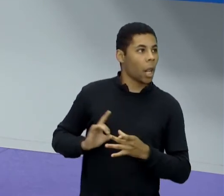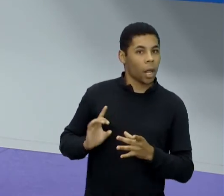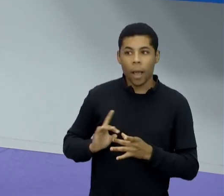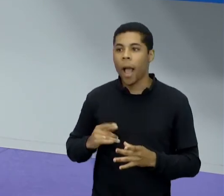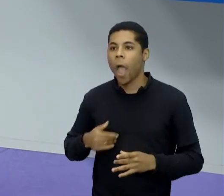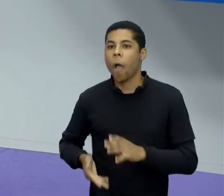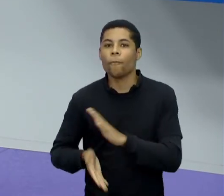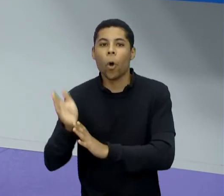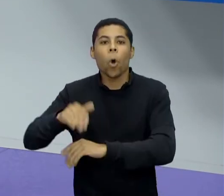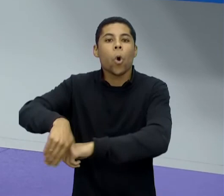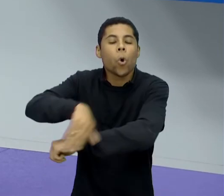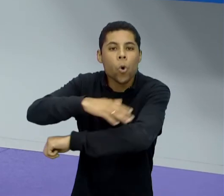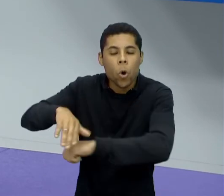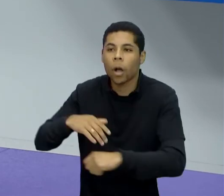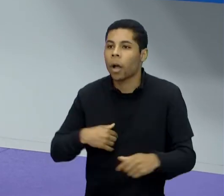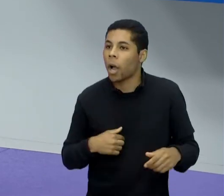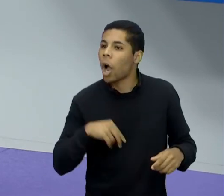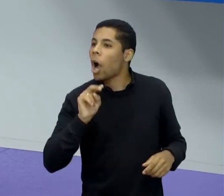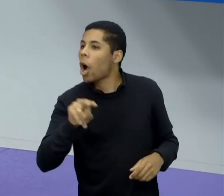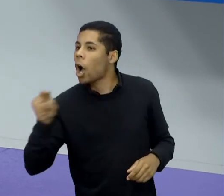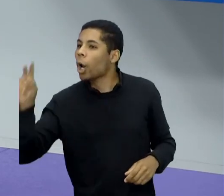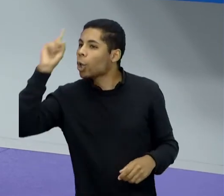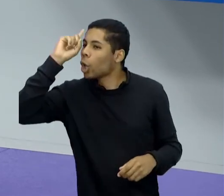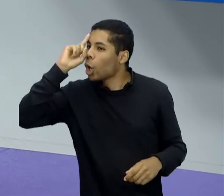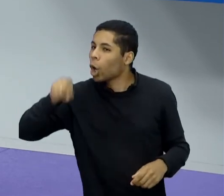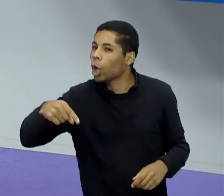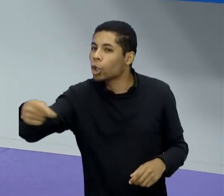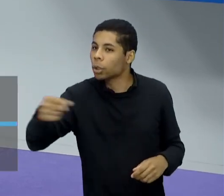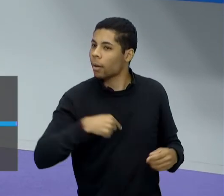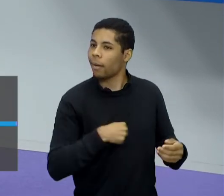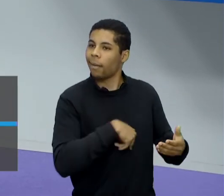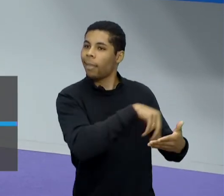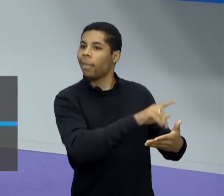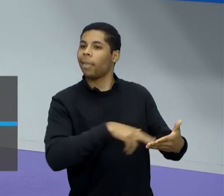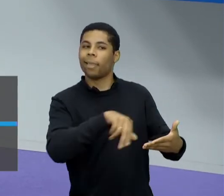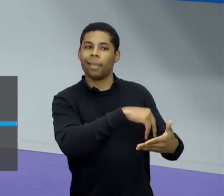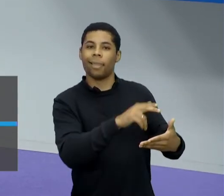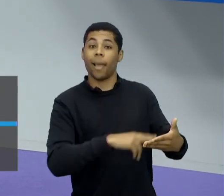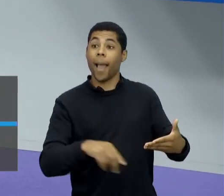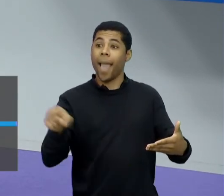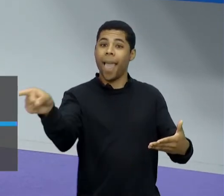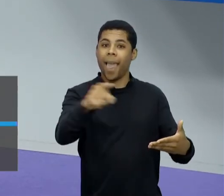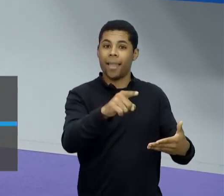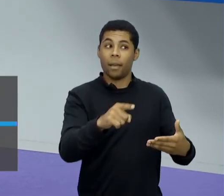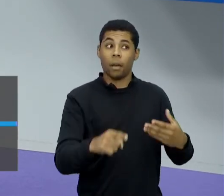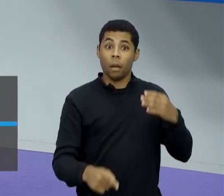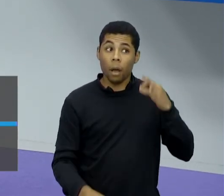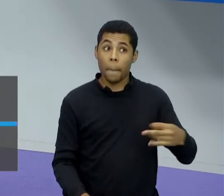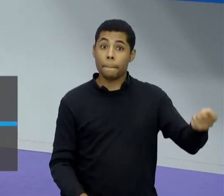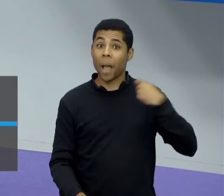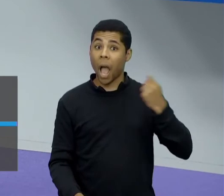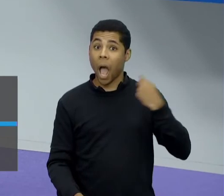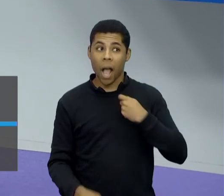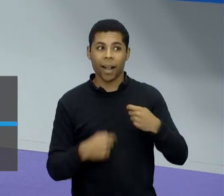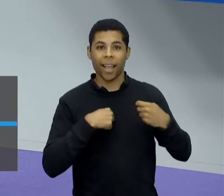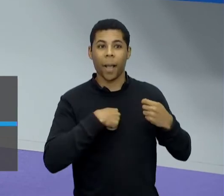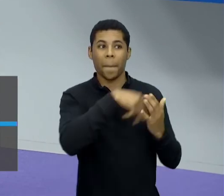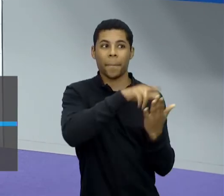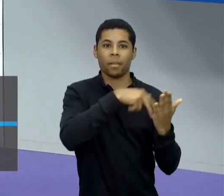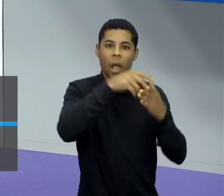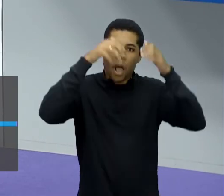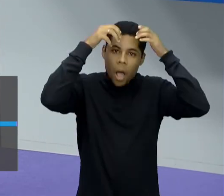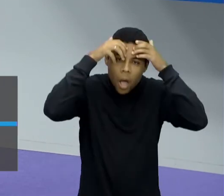ruas e olhar o cotidiano e retratar o cotidiano. Por isso que a gente está vendo aí uma expressão